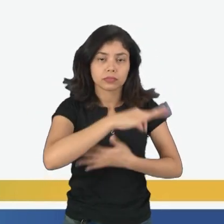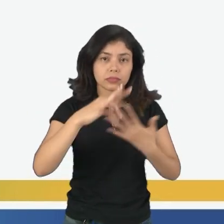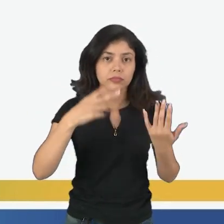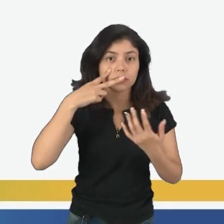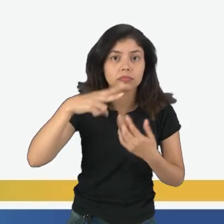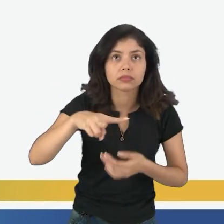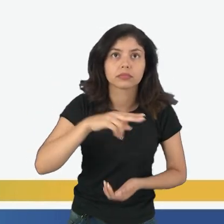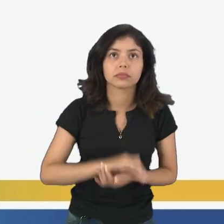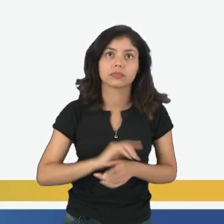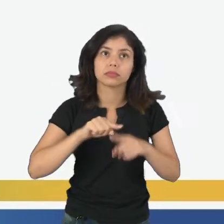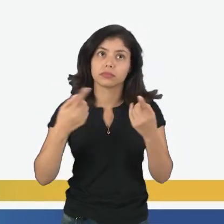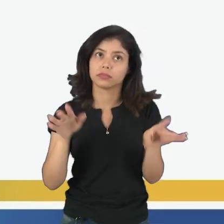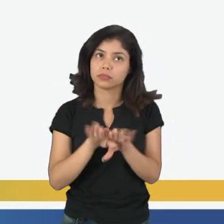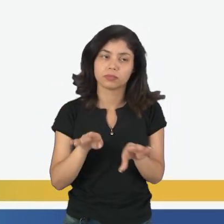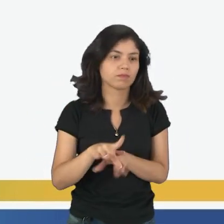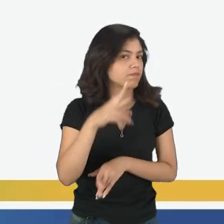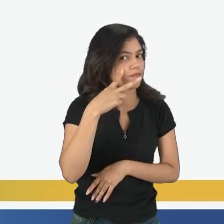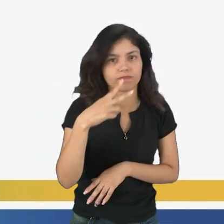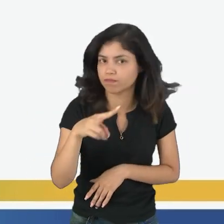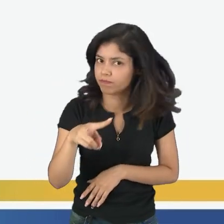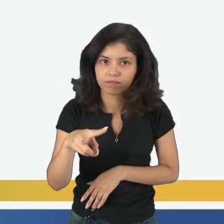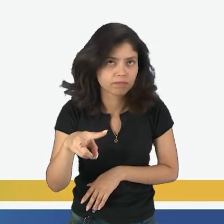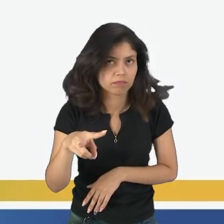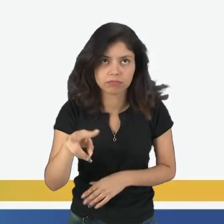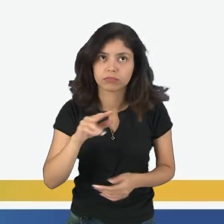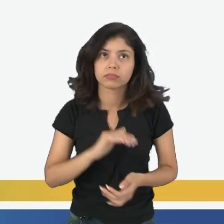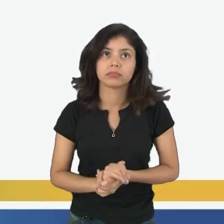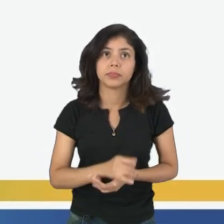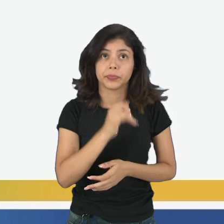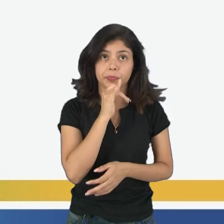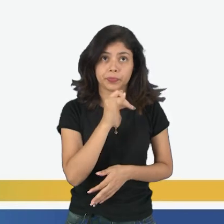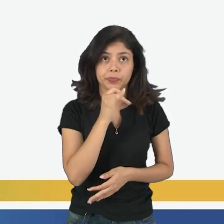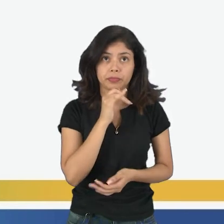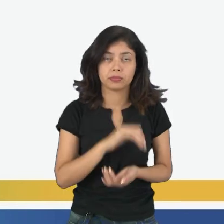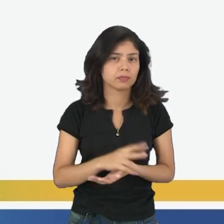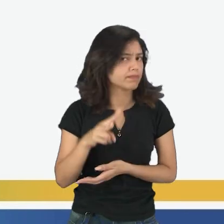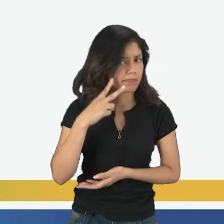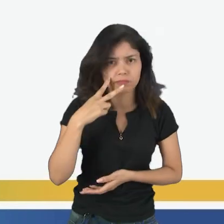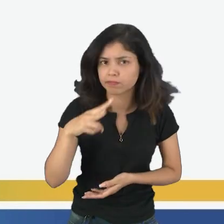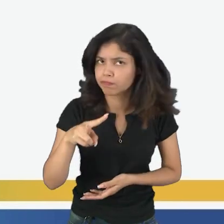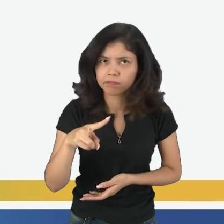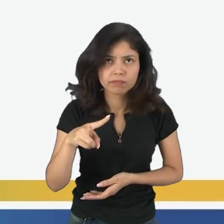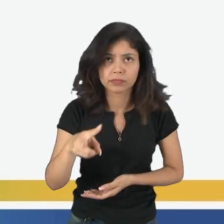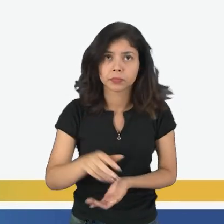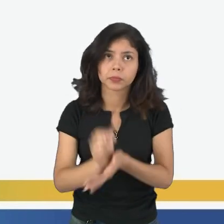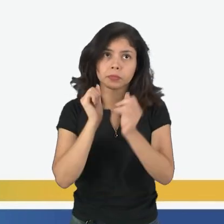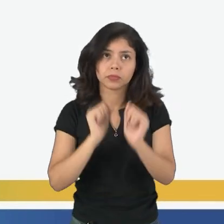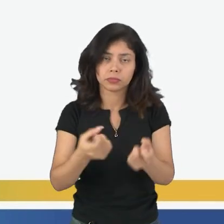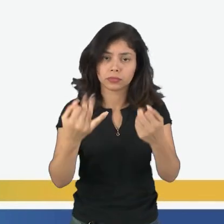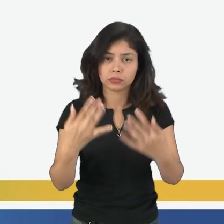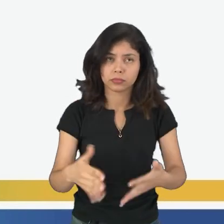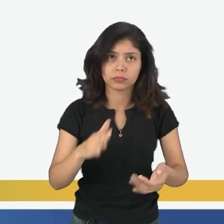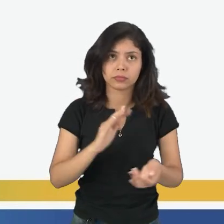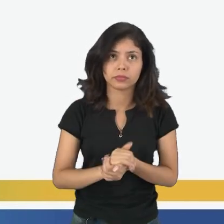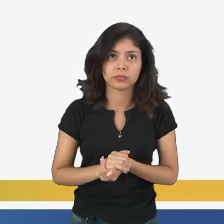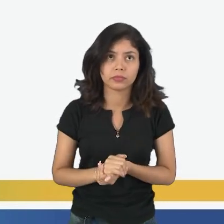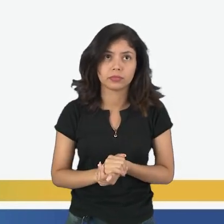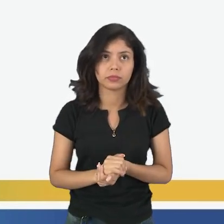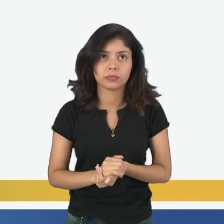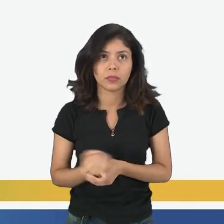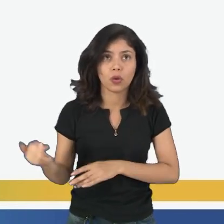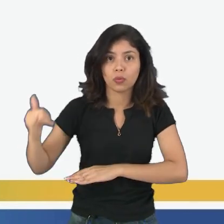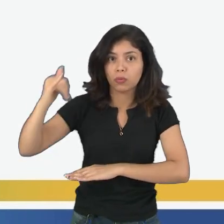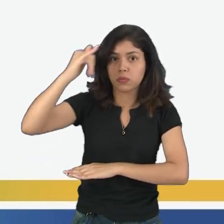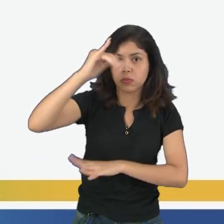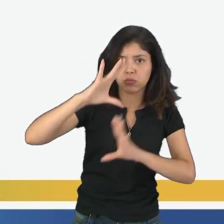por elementos visíveis, mas também pelos não visíveis. A exemplo dos não visíveis, podemos citar, letra A, ruído